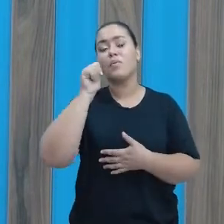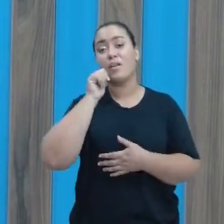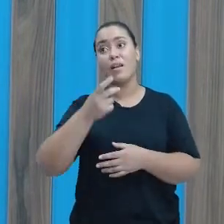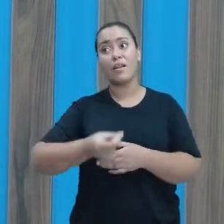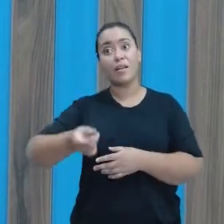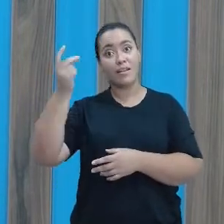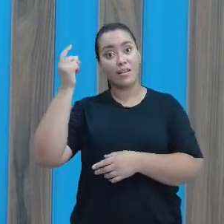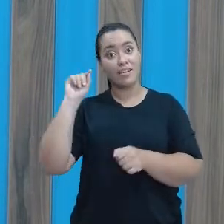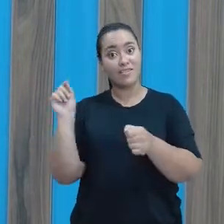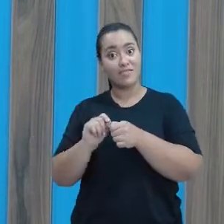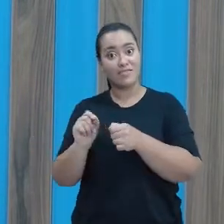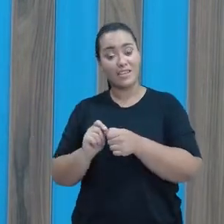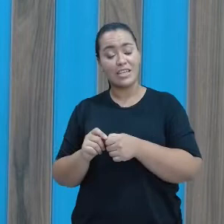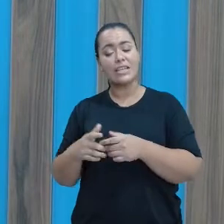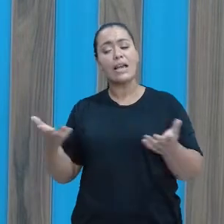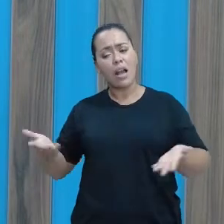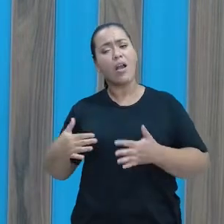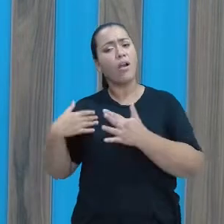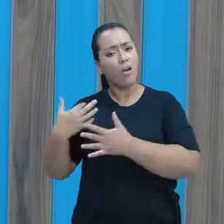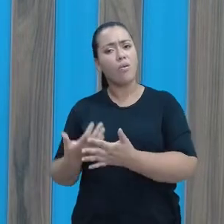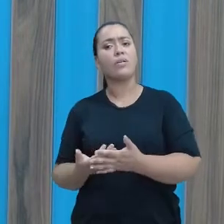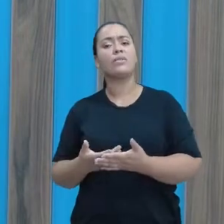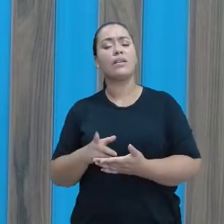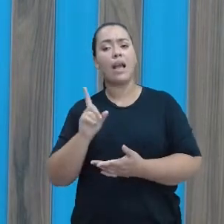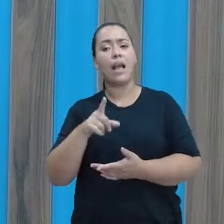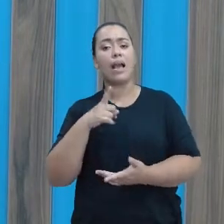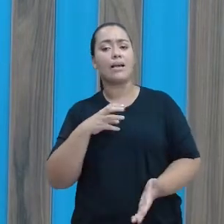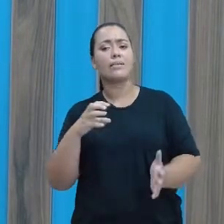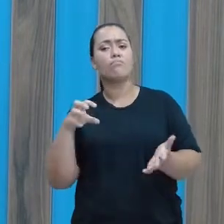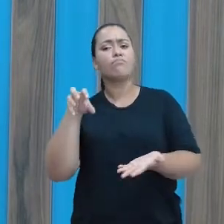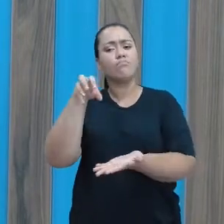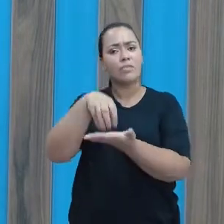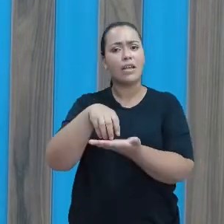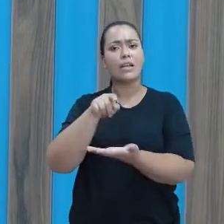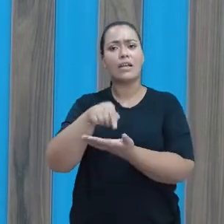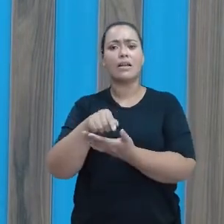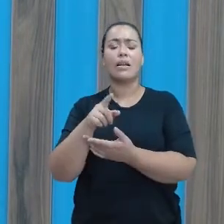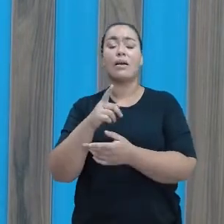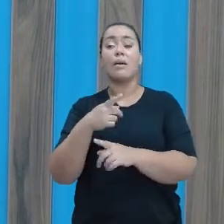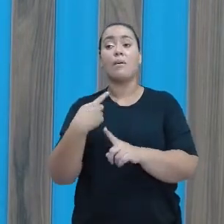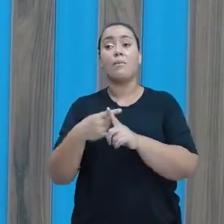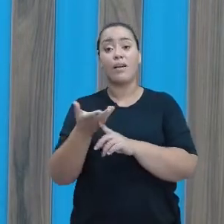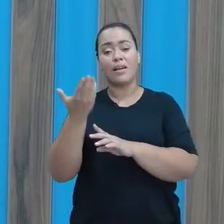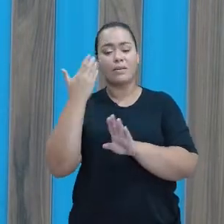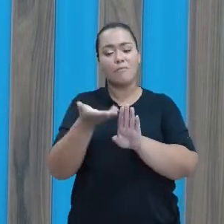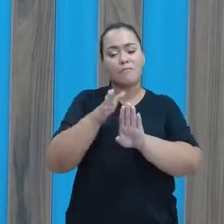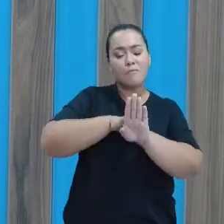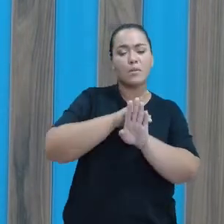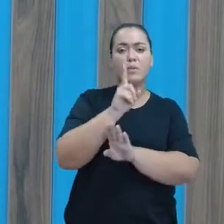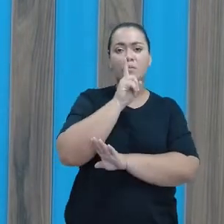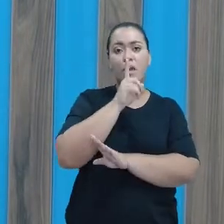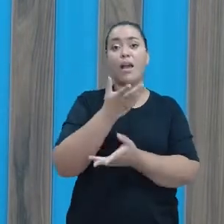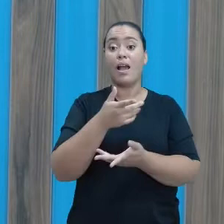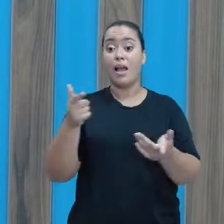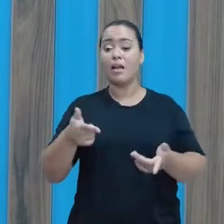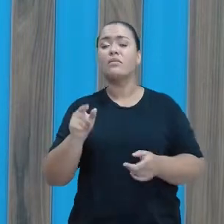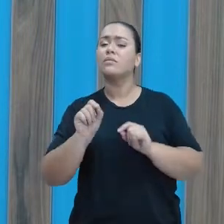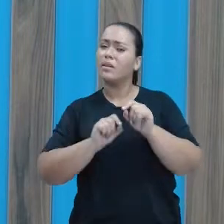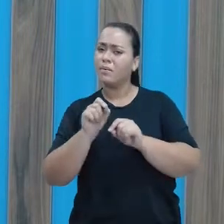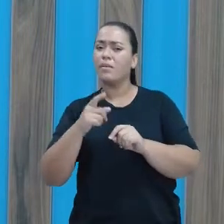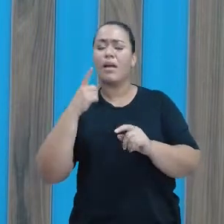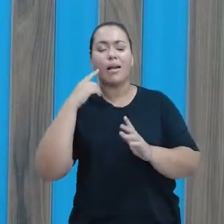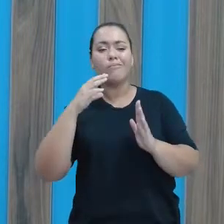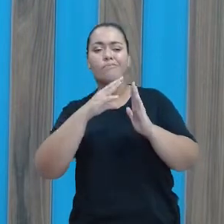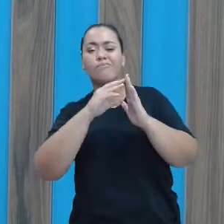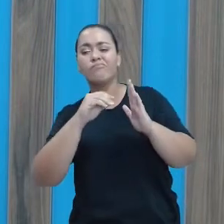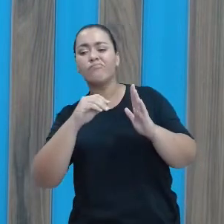passado e continuam desempenhando com um papel de fato central, que foi escondido, foi silenciado, foi ocultado, né, isso também desperta, inspira, né, para que